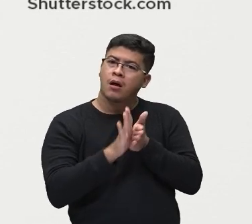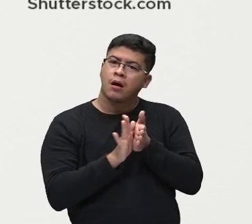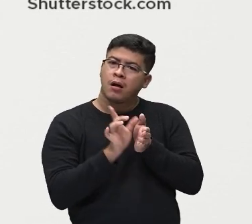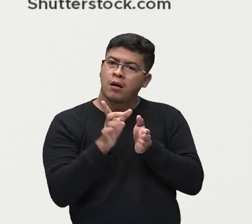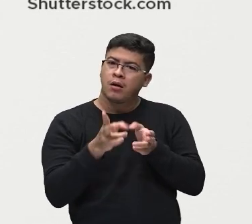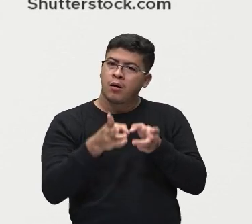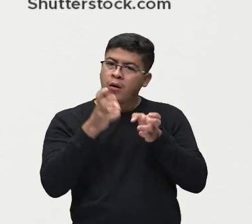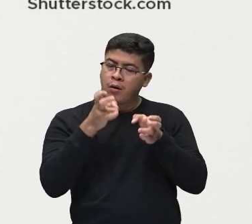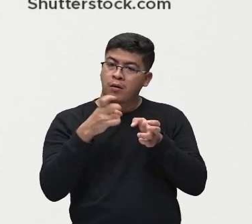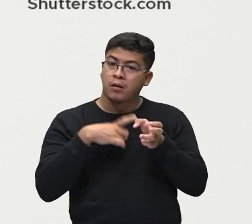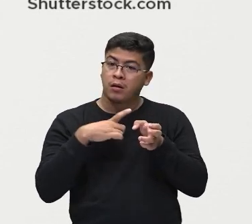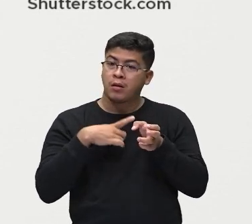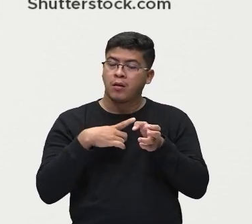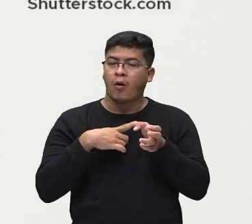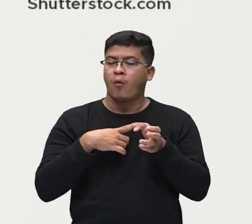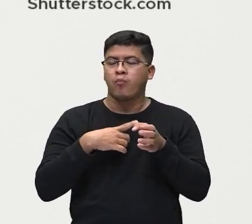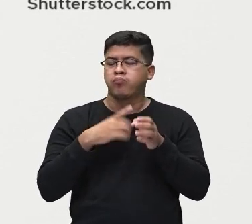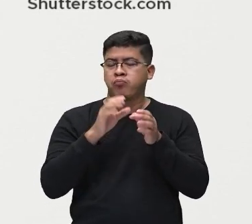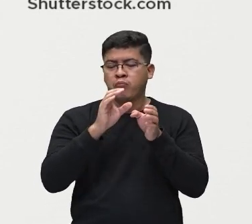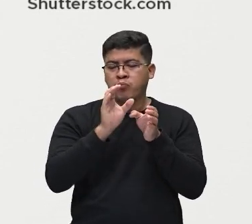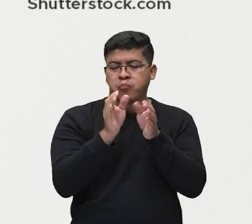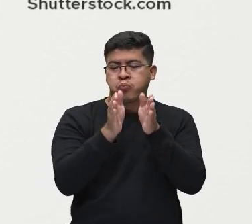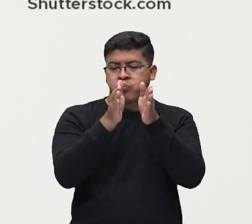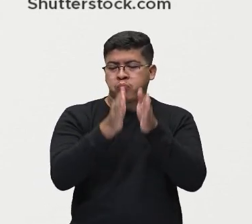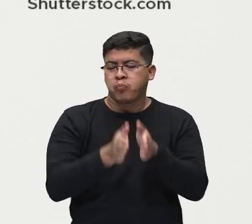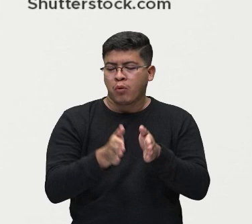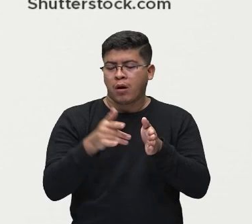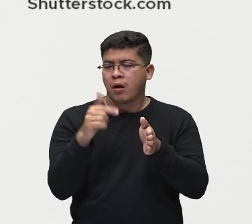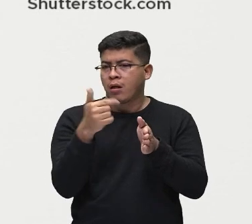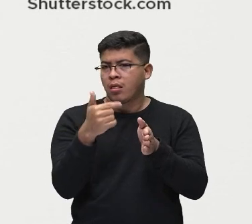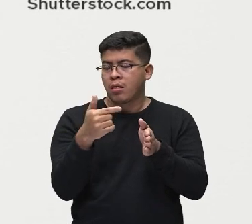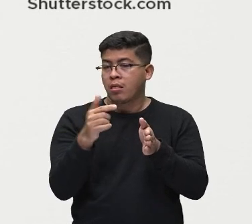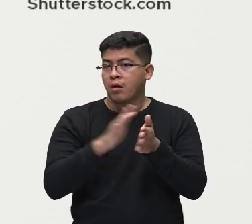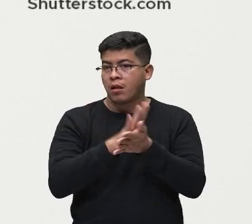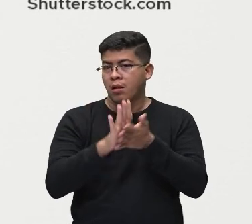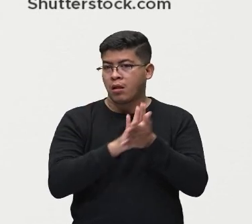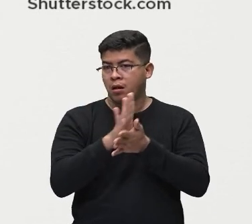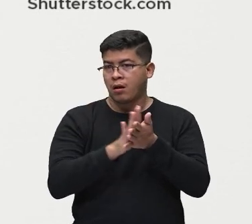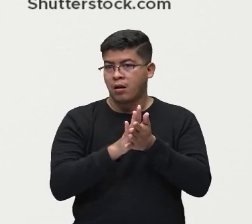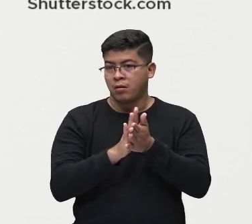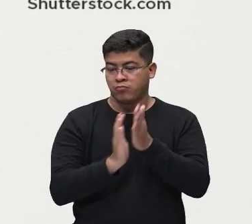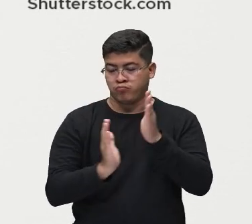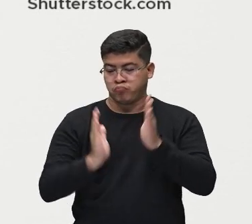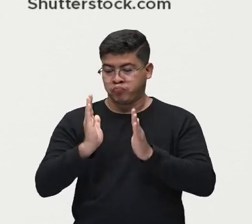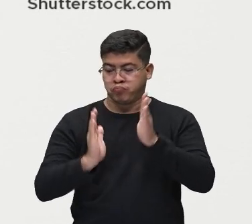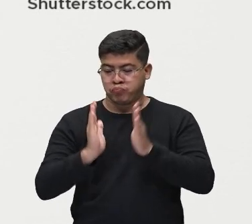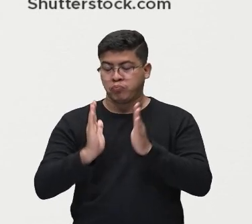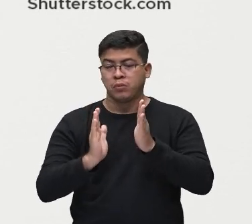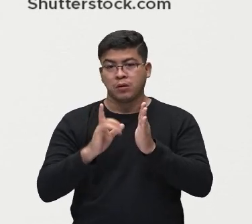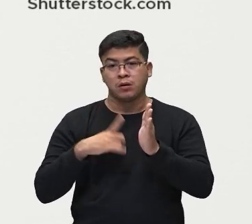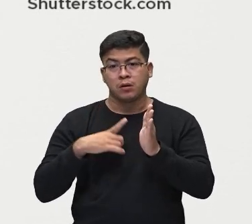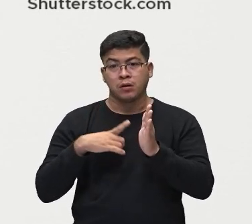ter um vácuo, que é um espaço, né? Um espaço entre elas. E